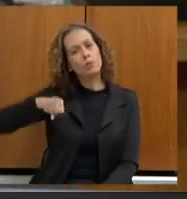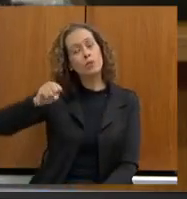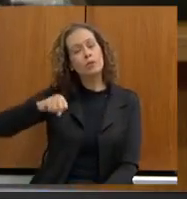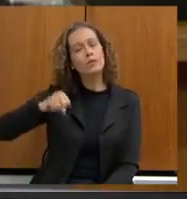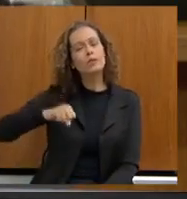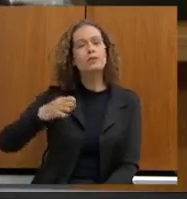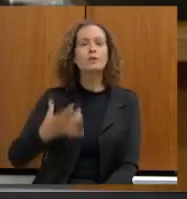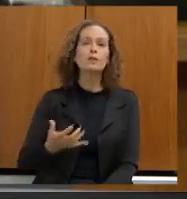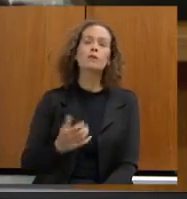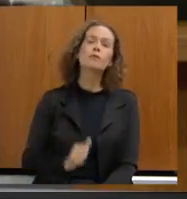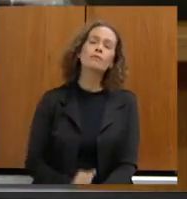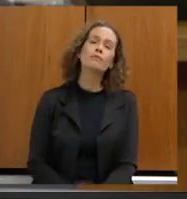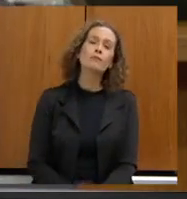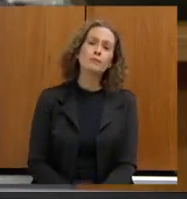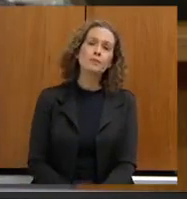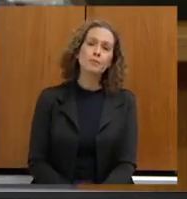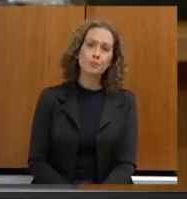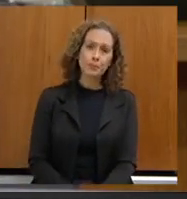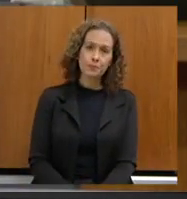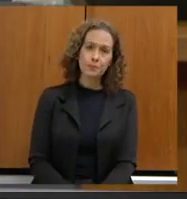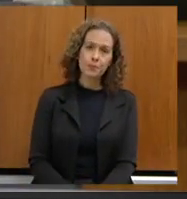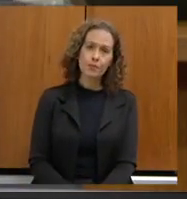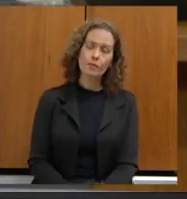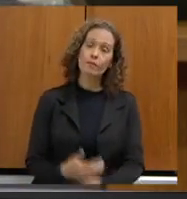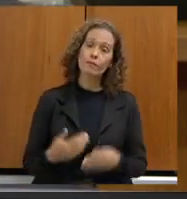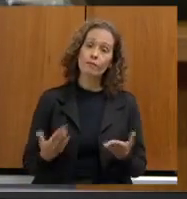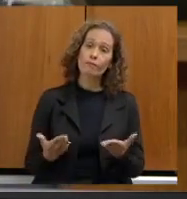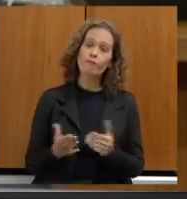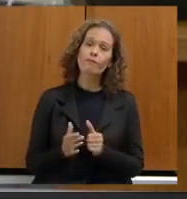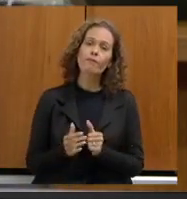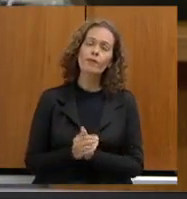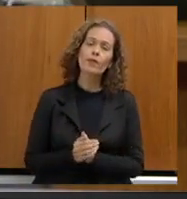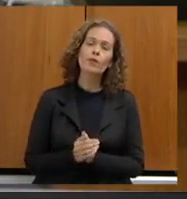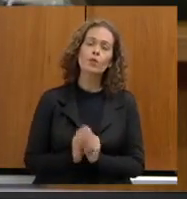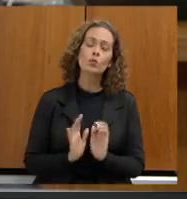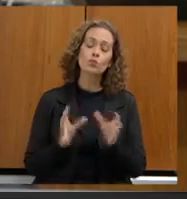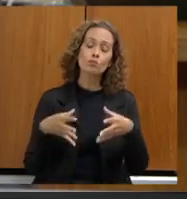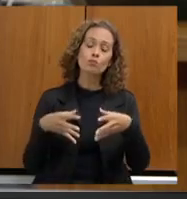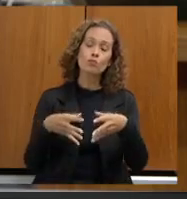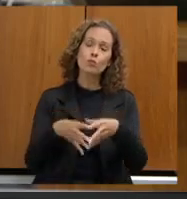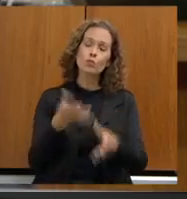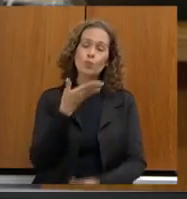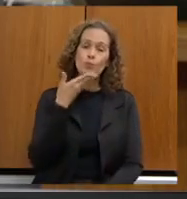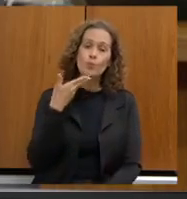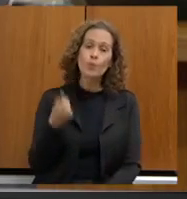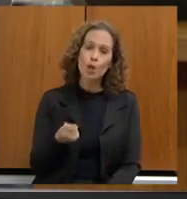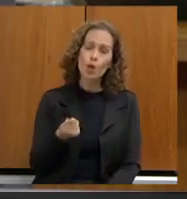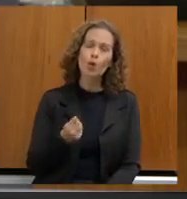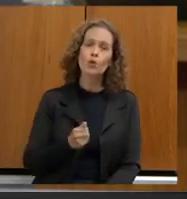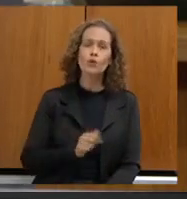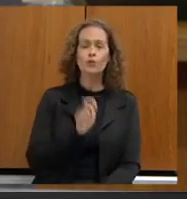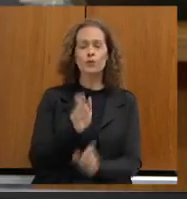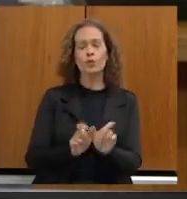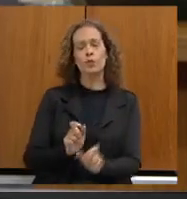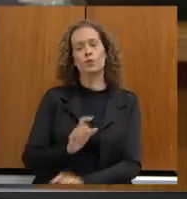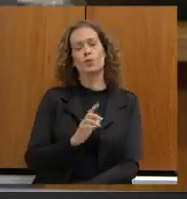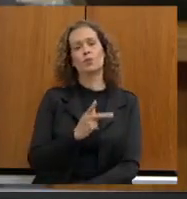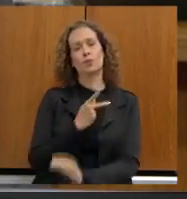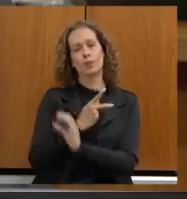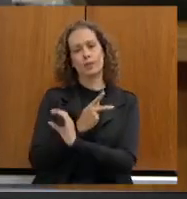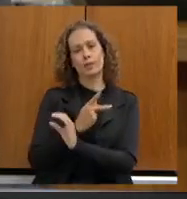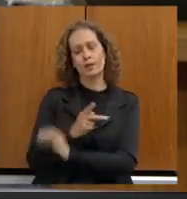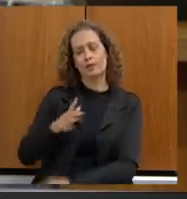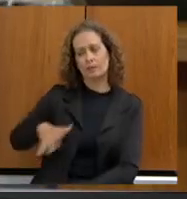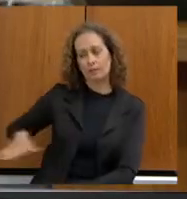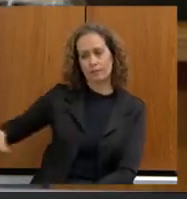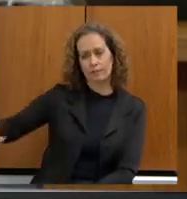é o digamos assim lotação de policiais na região do Vale do Aço não tem esse número aqui agora